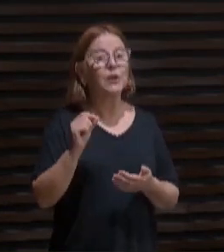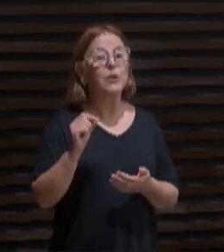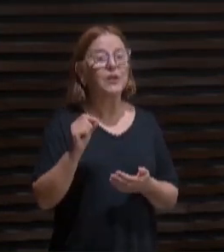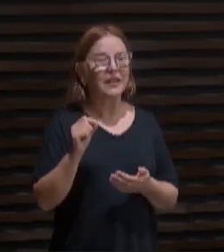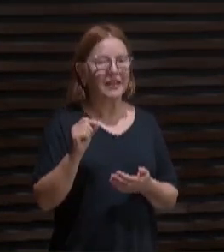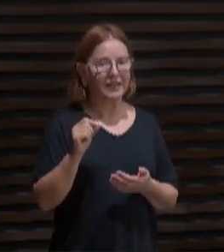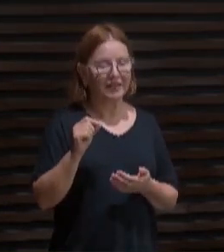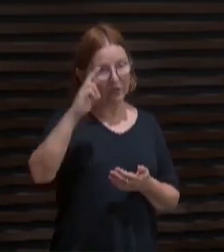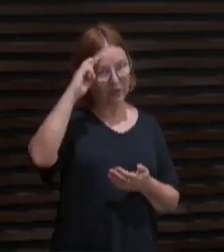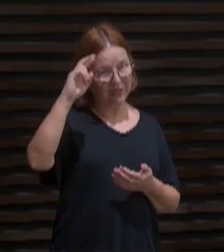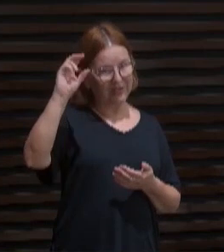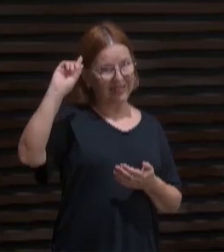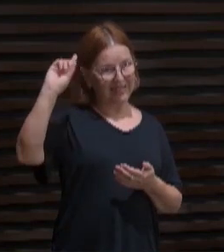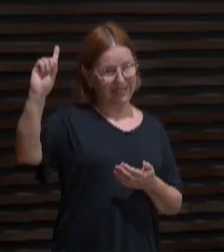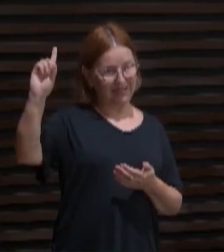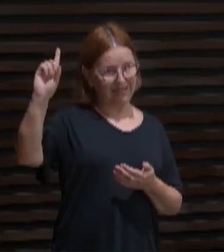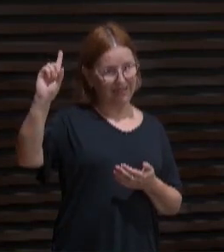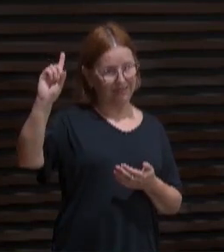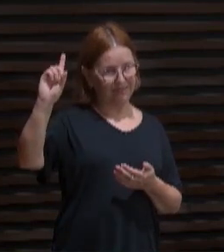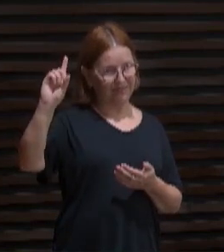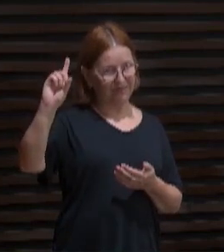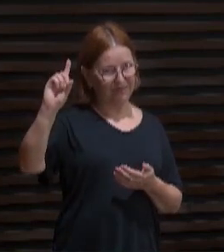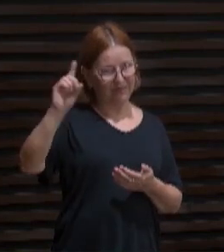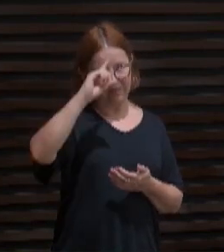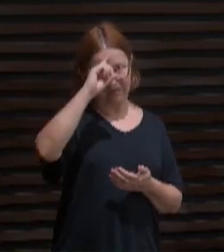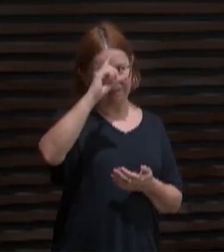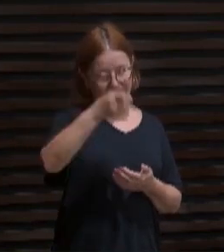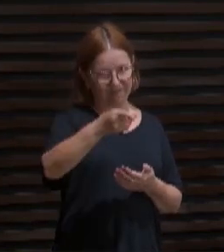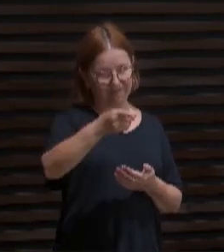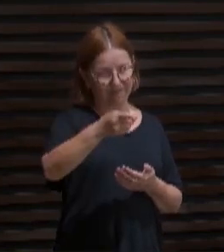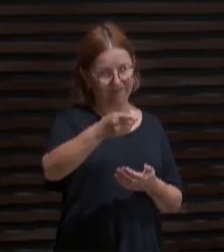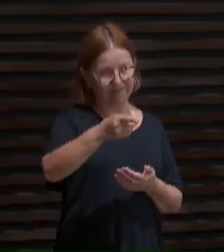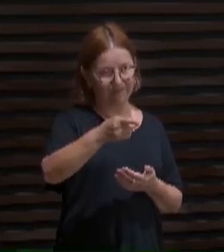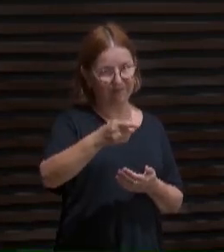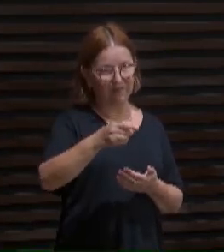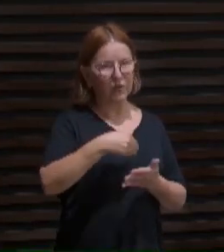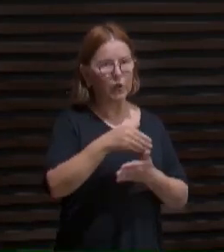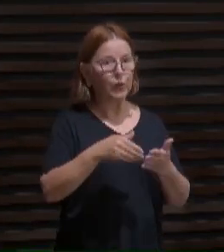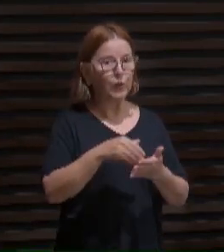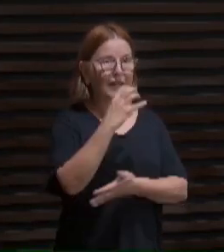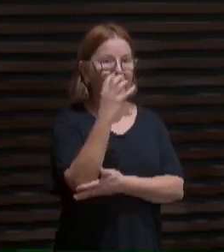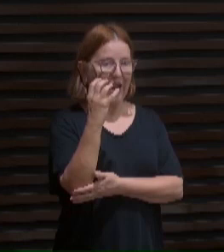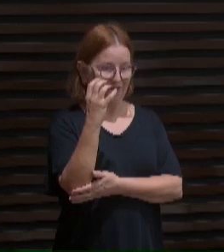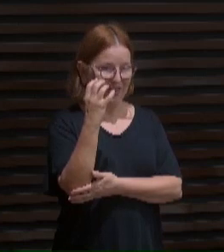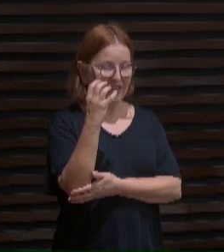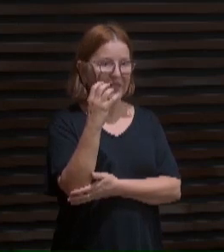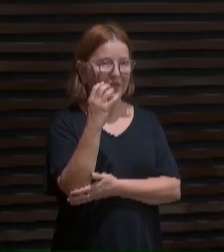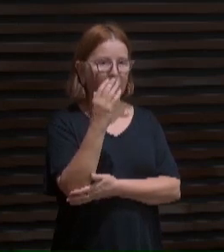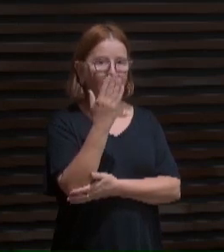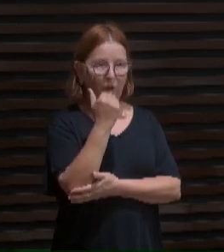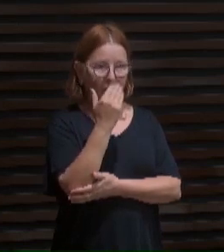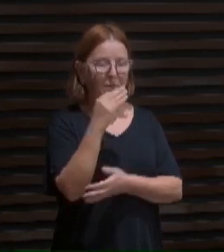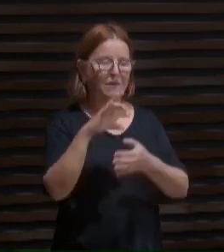Senhor Deus lhe deu esta ordem: de toda a árvore do jardim